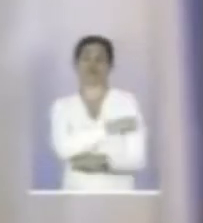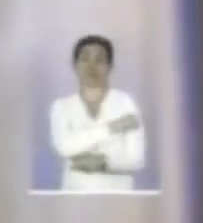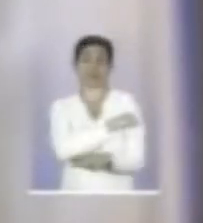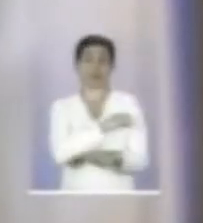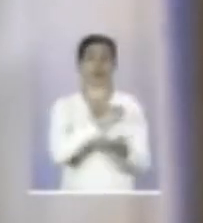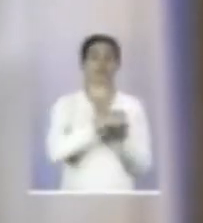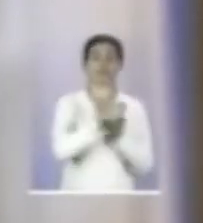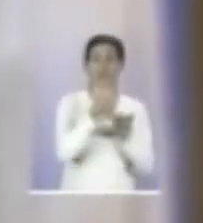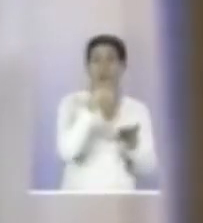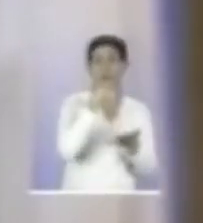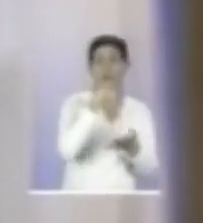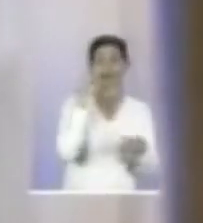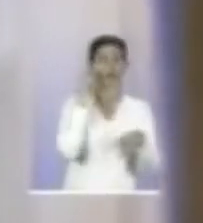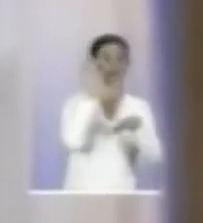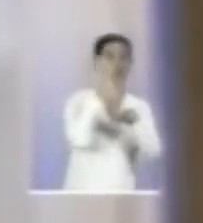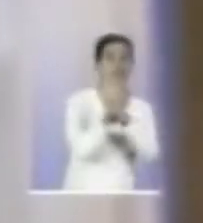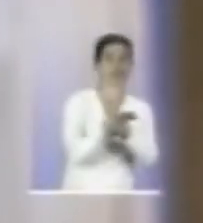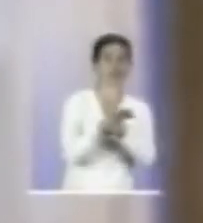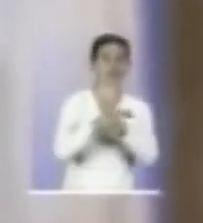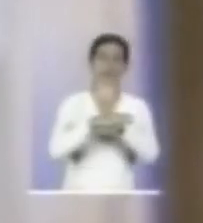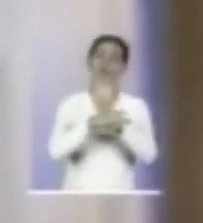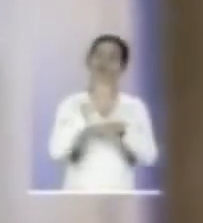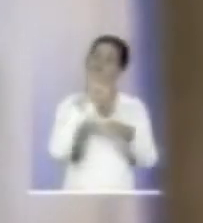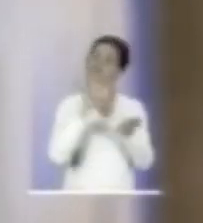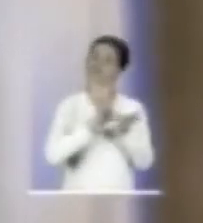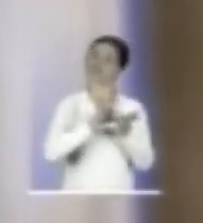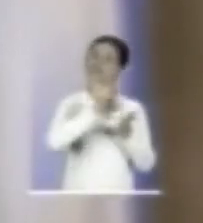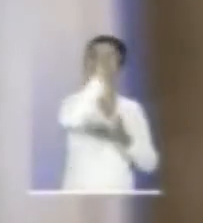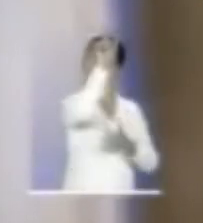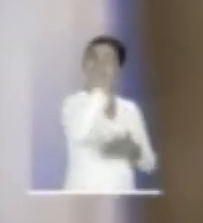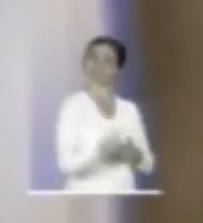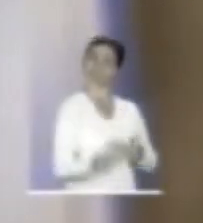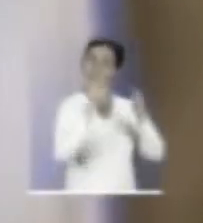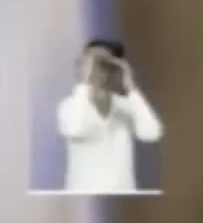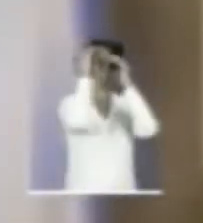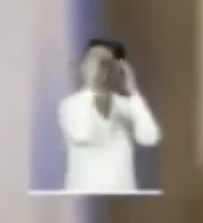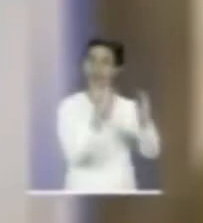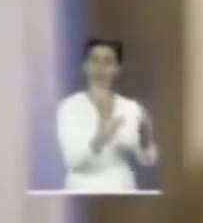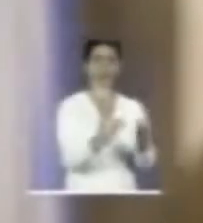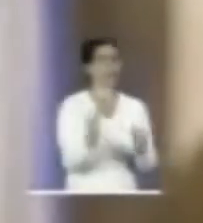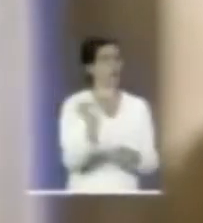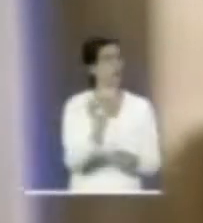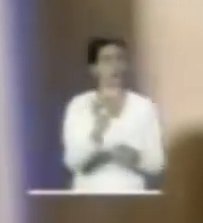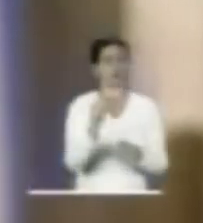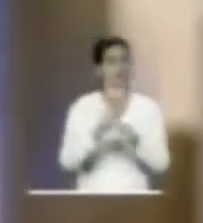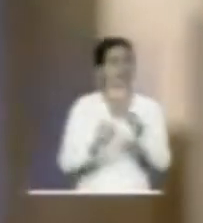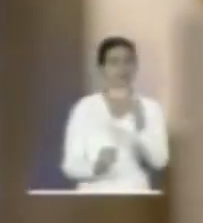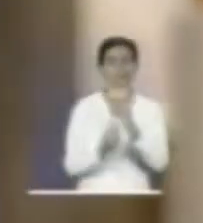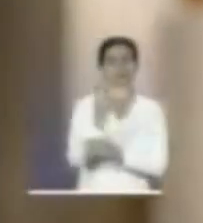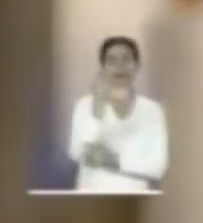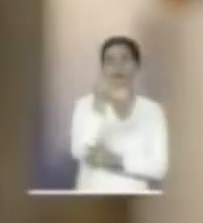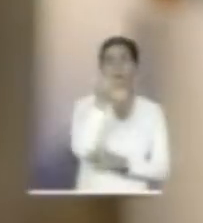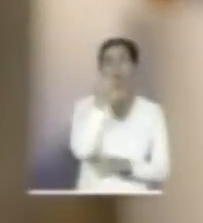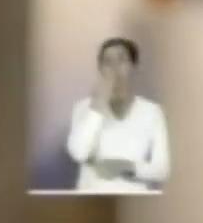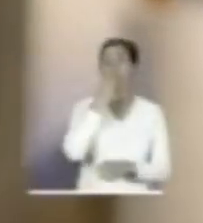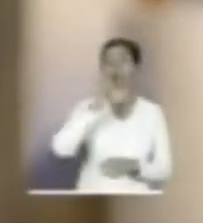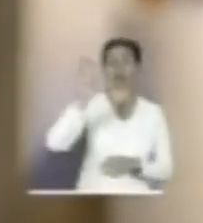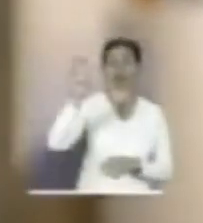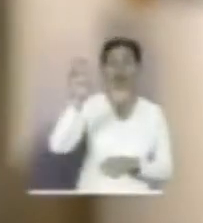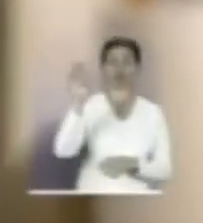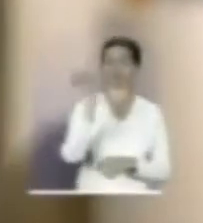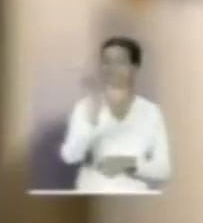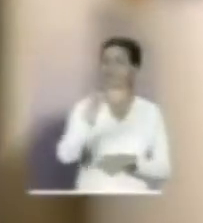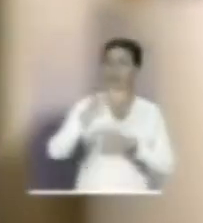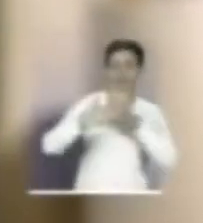enfermeira, remédio no posto e um atendimento mais humano. Mas sem promessa mágica, é